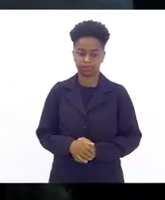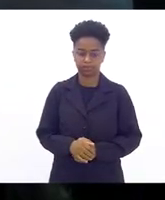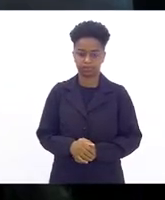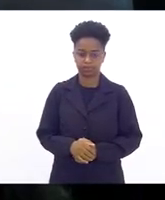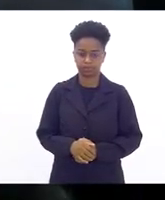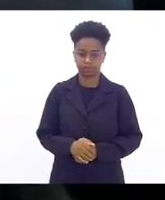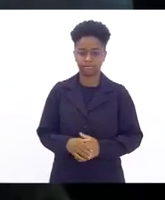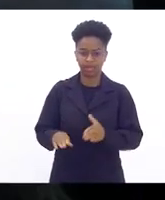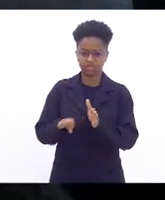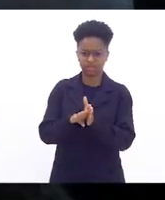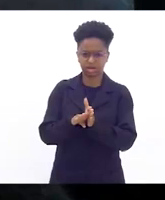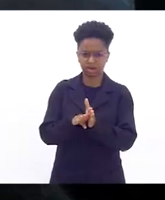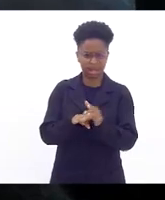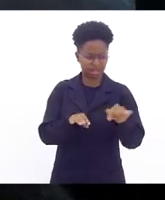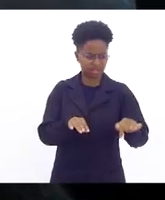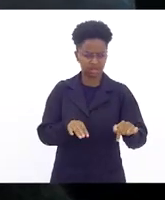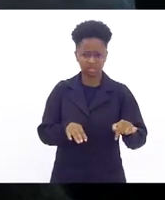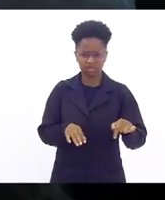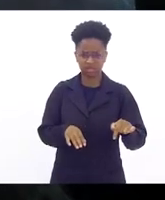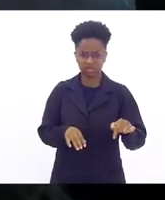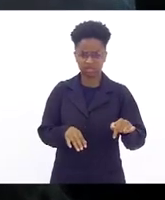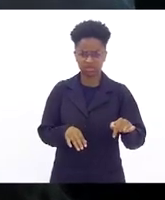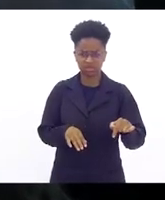mas tá chegando uma tá aqui